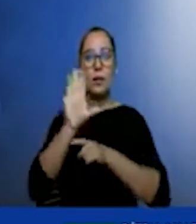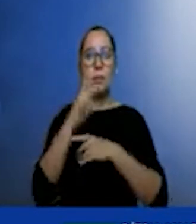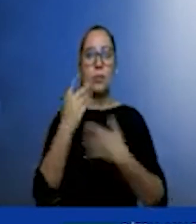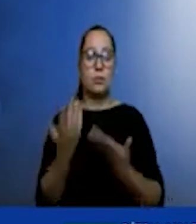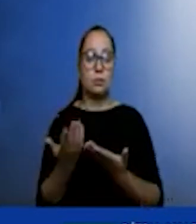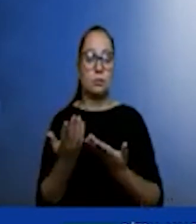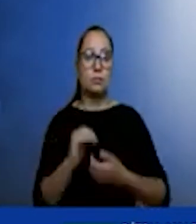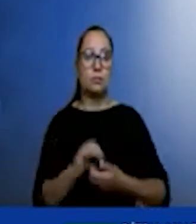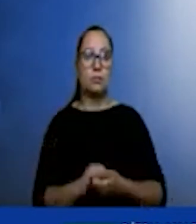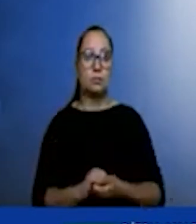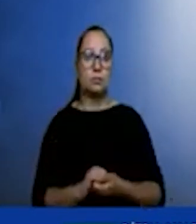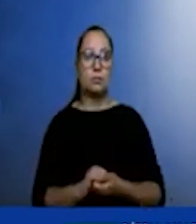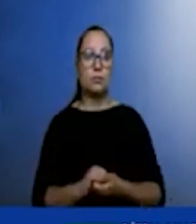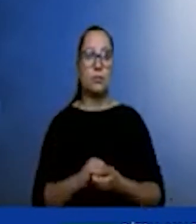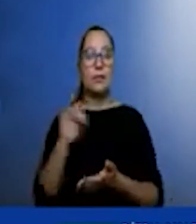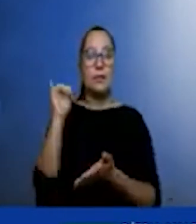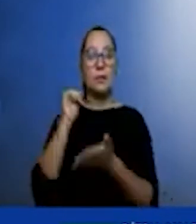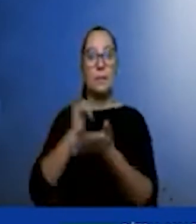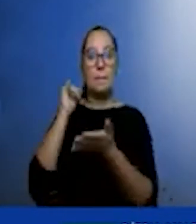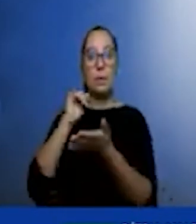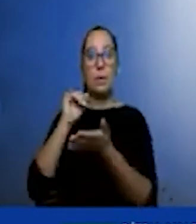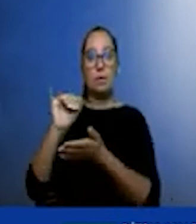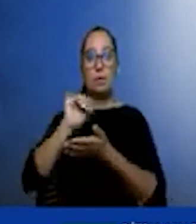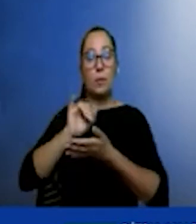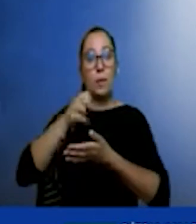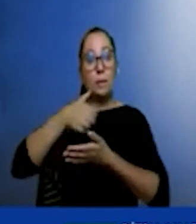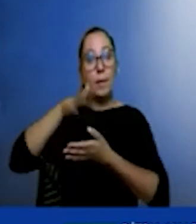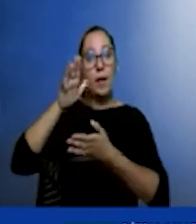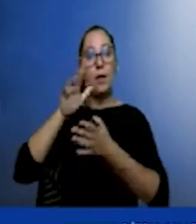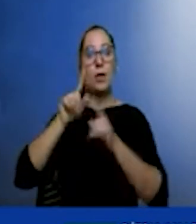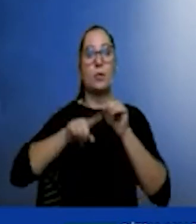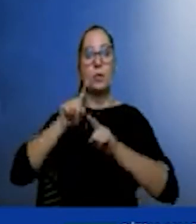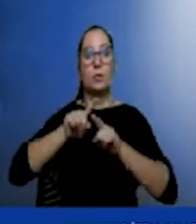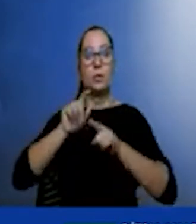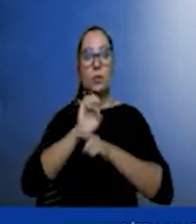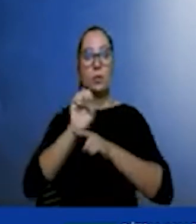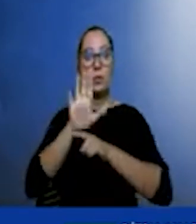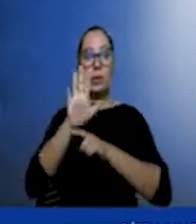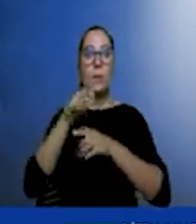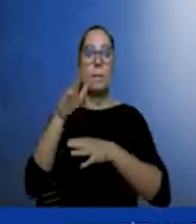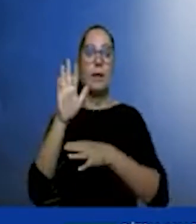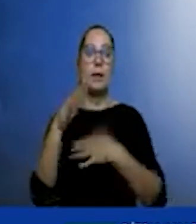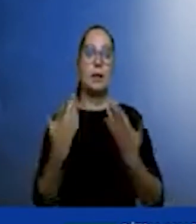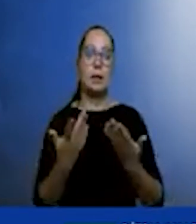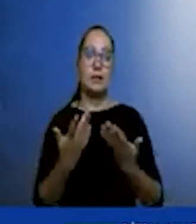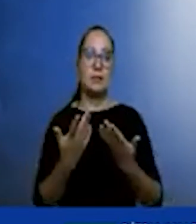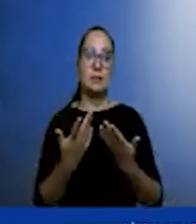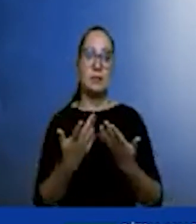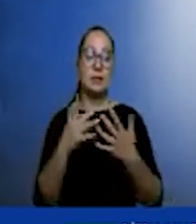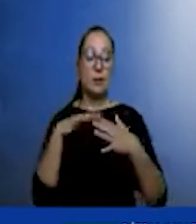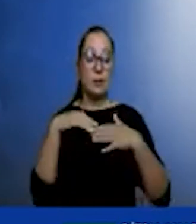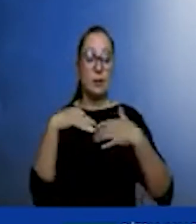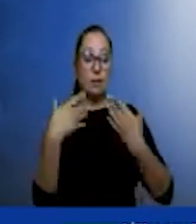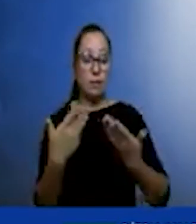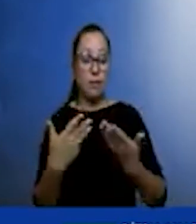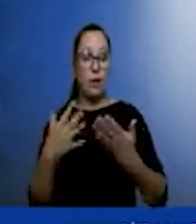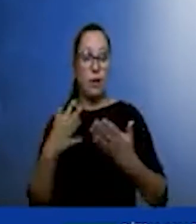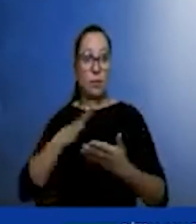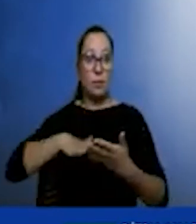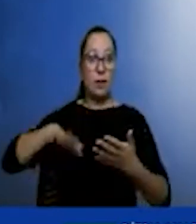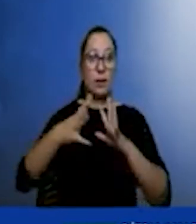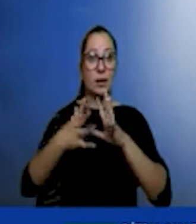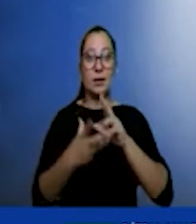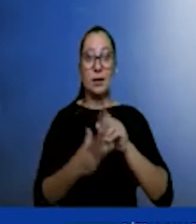um imposto de importação maior para produtos que emitam mais. Isso deixa de fora do mercado internacional países